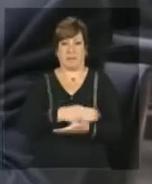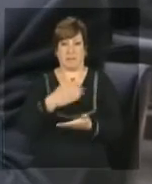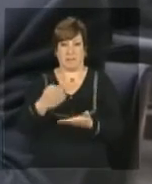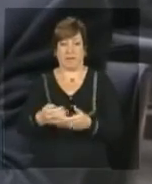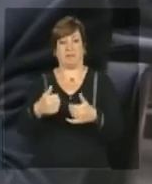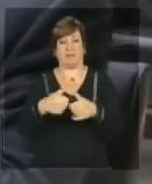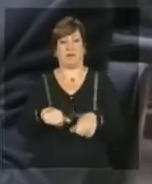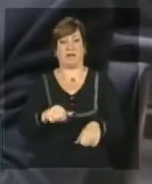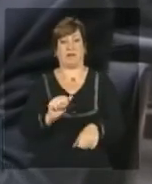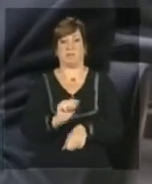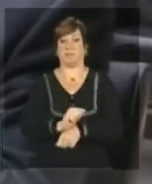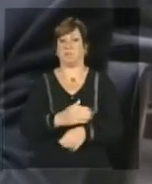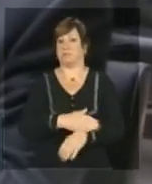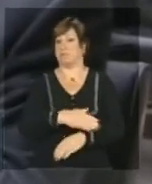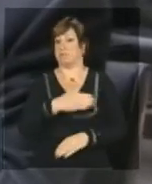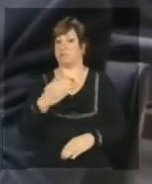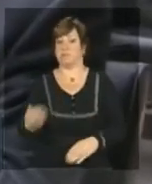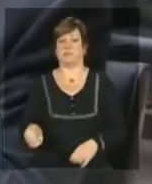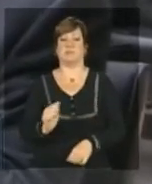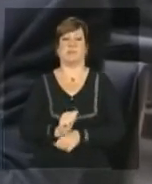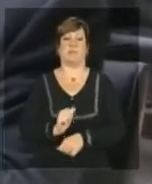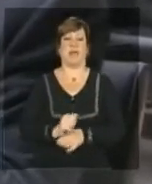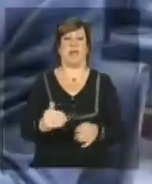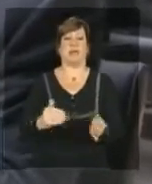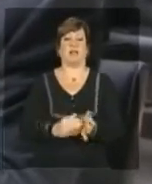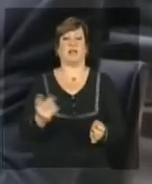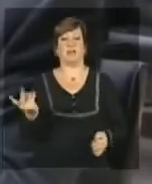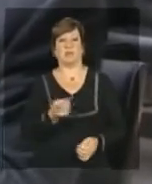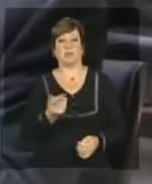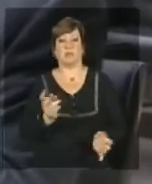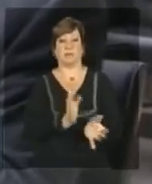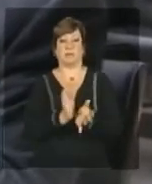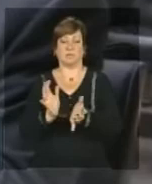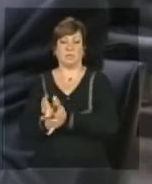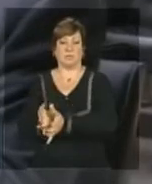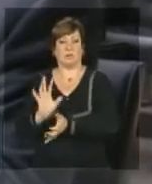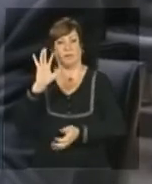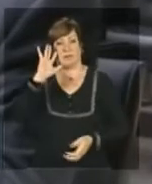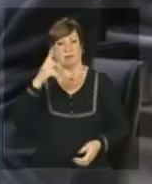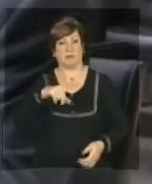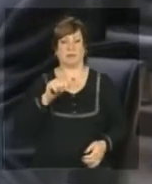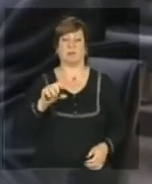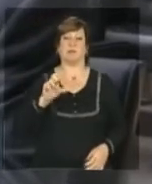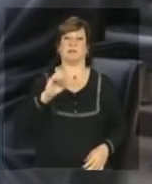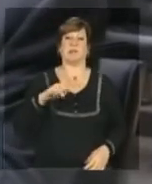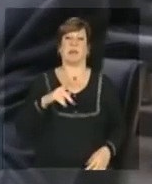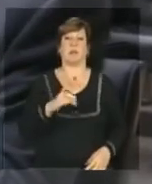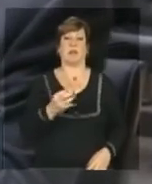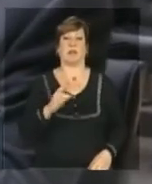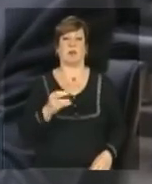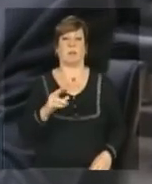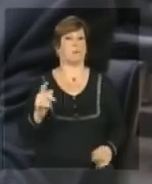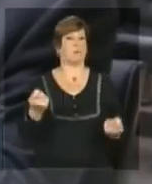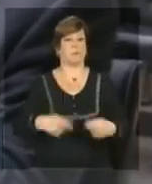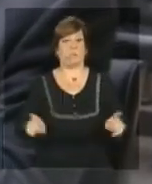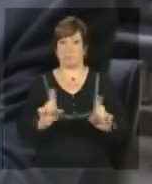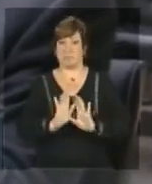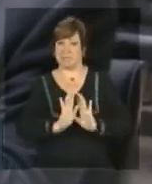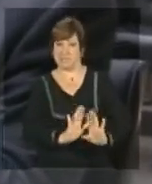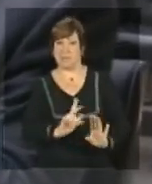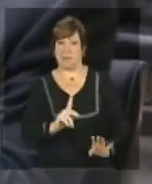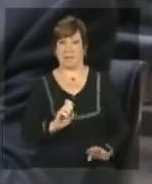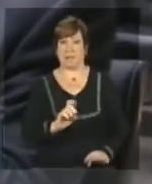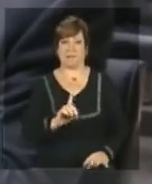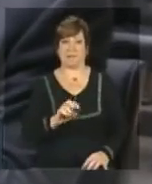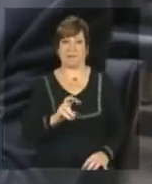em aberto até que ambas as partes entrem no denominador comum, ou se a Petrobras não precisa da PDVSA num projeto que